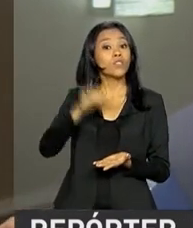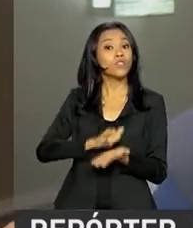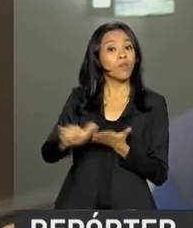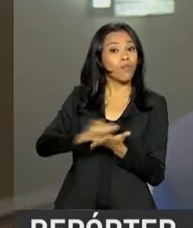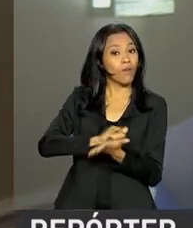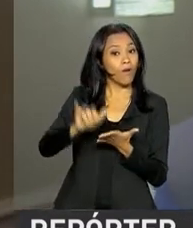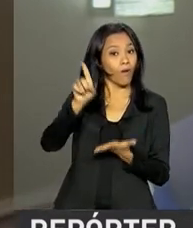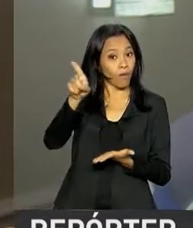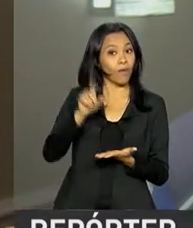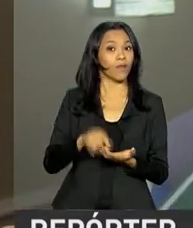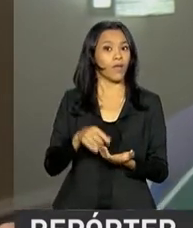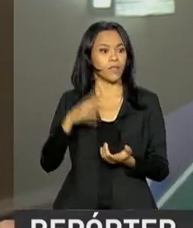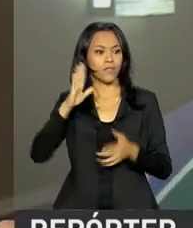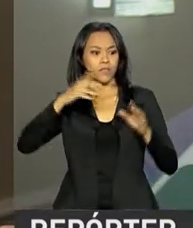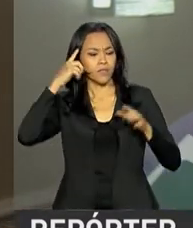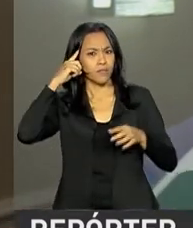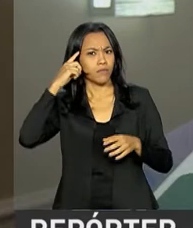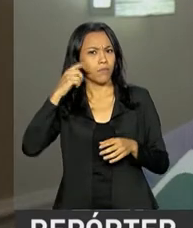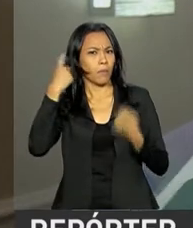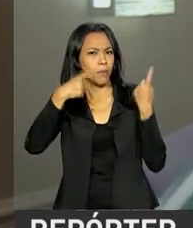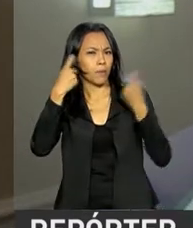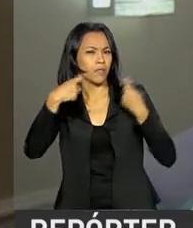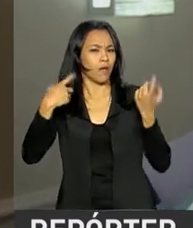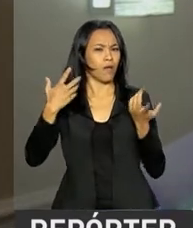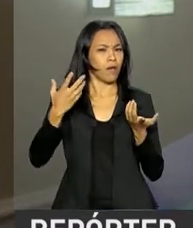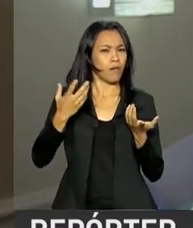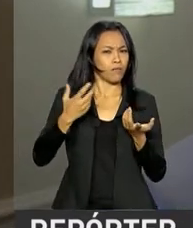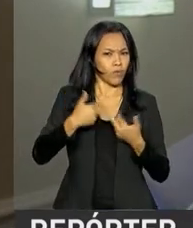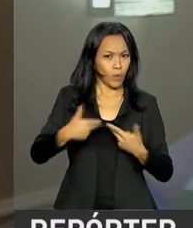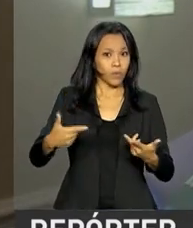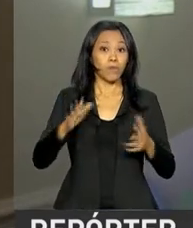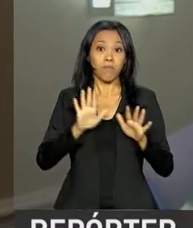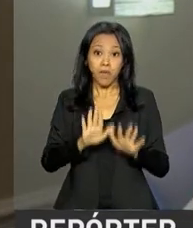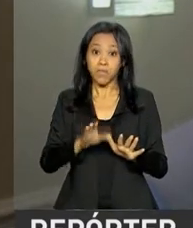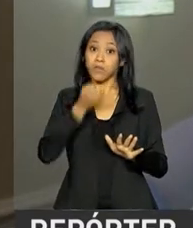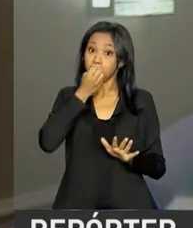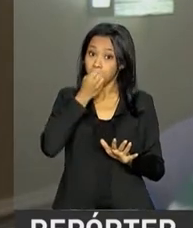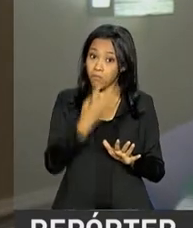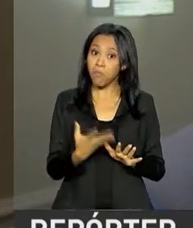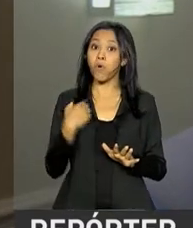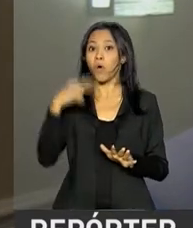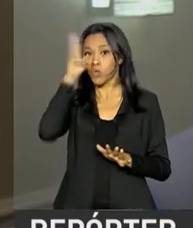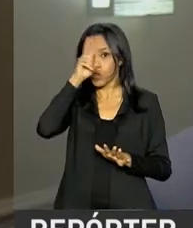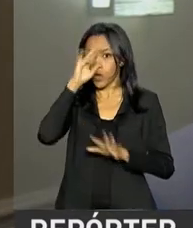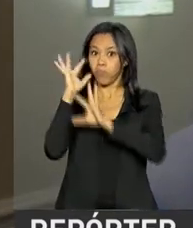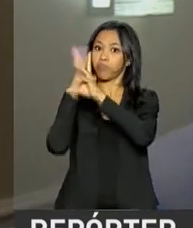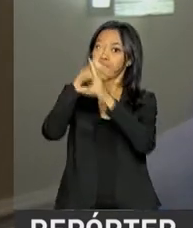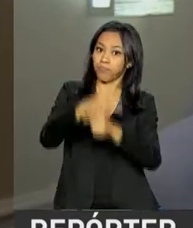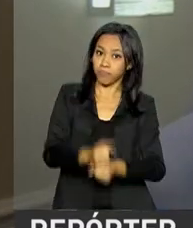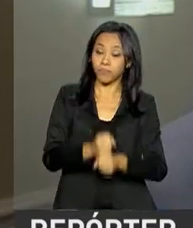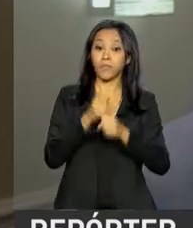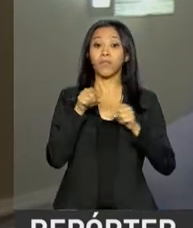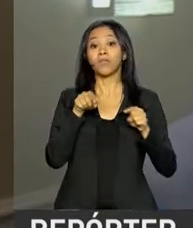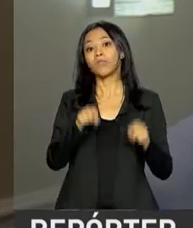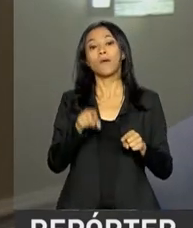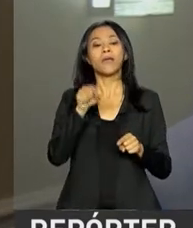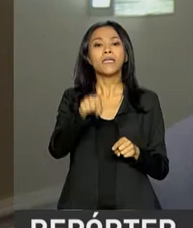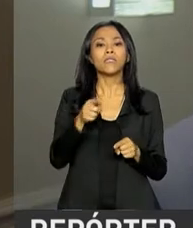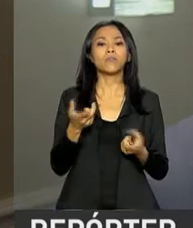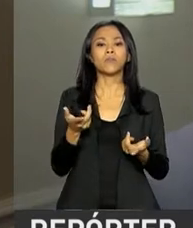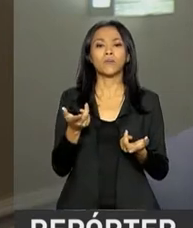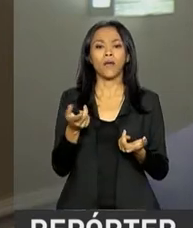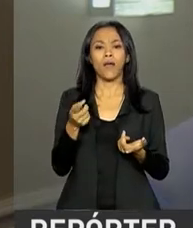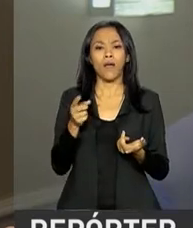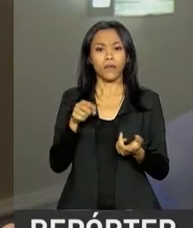mostra alguma preocupação, tem uma certa trepidação, mas o fato é que está atingindo níveis historicamente elevados. Essa disposição para investir.